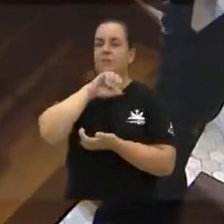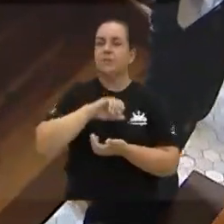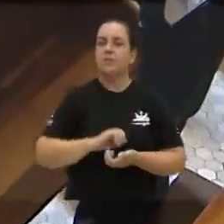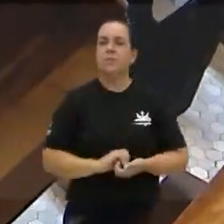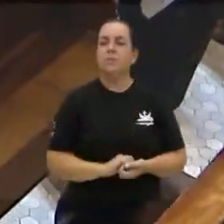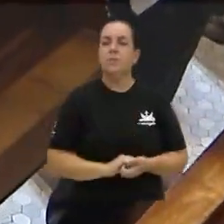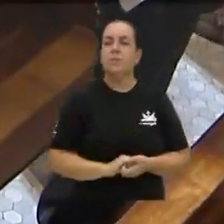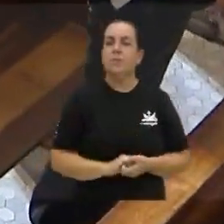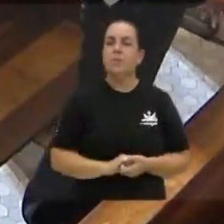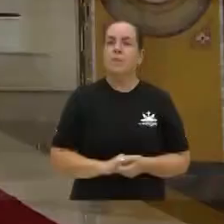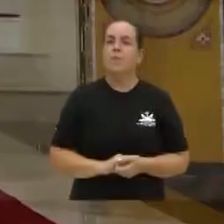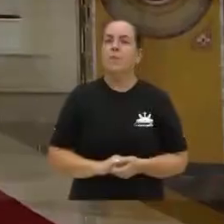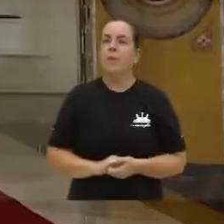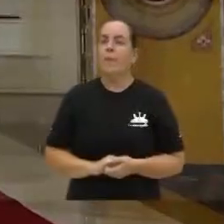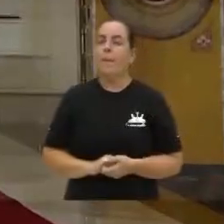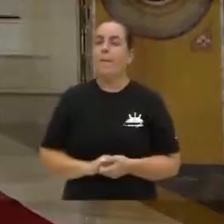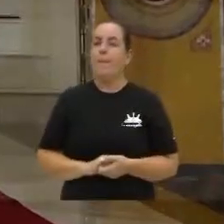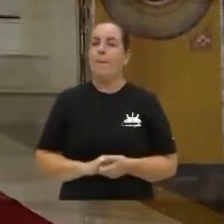Pai.